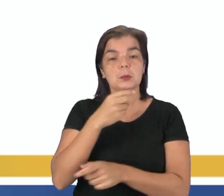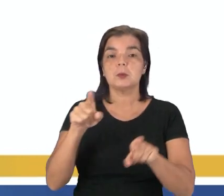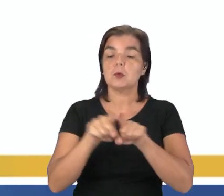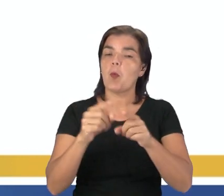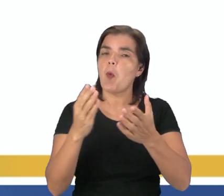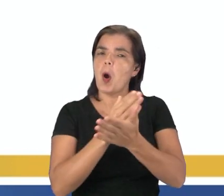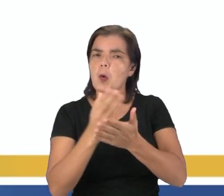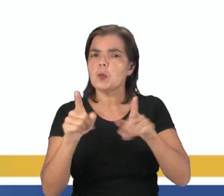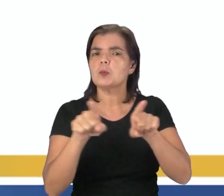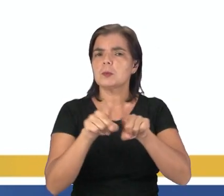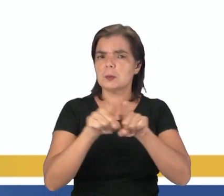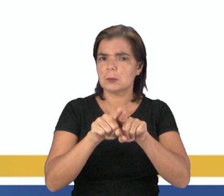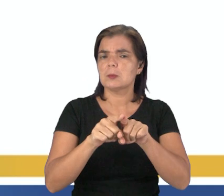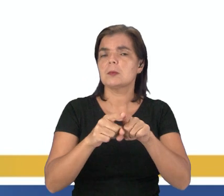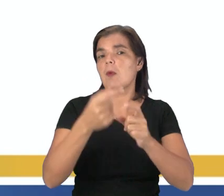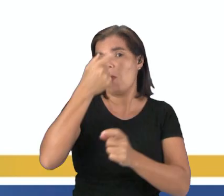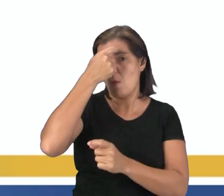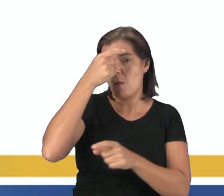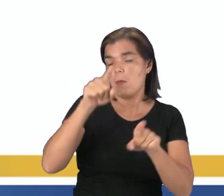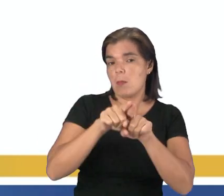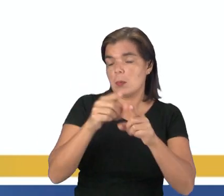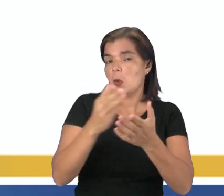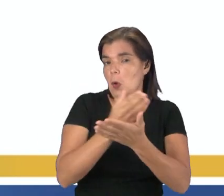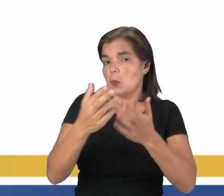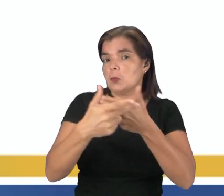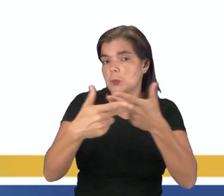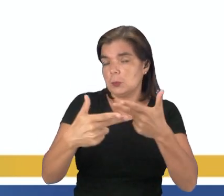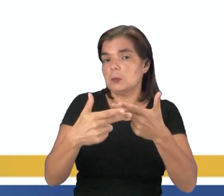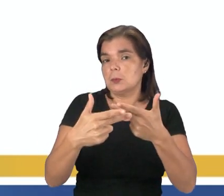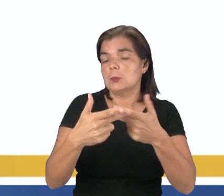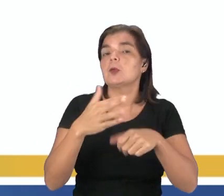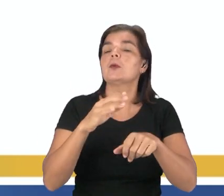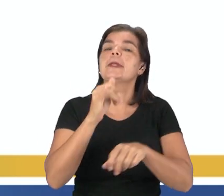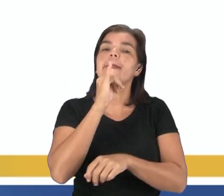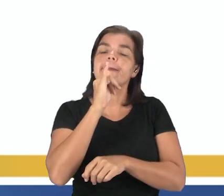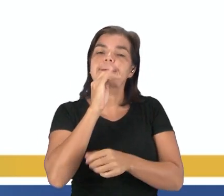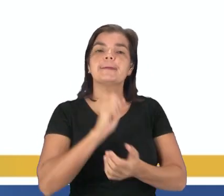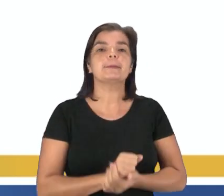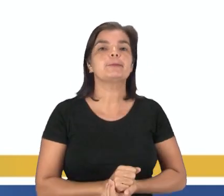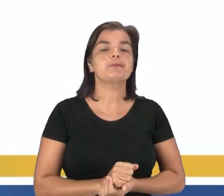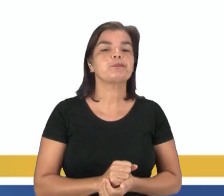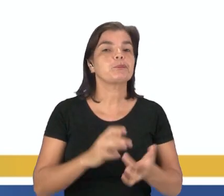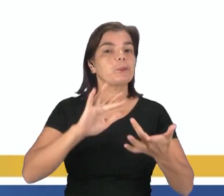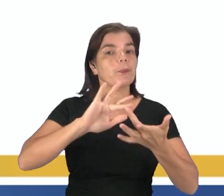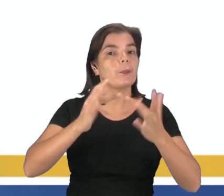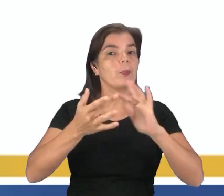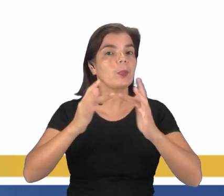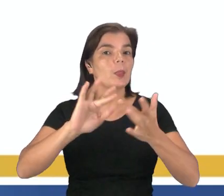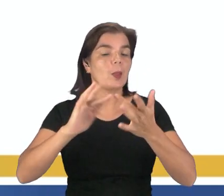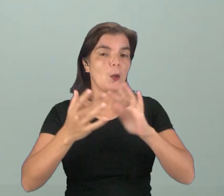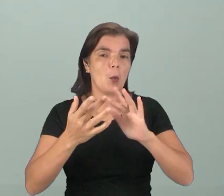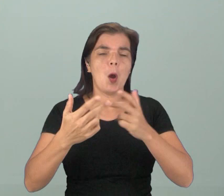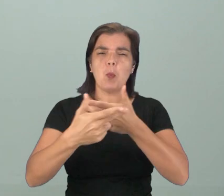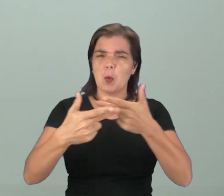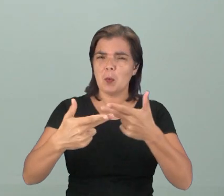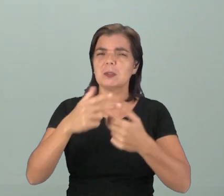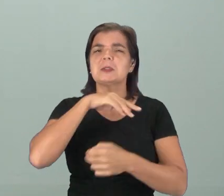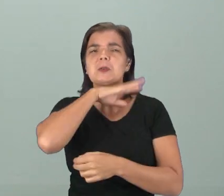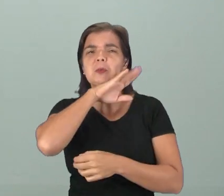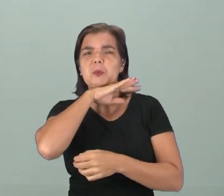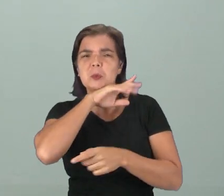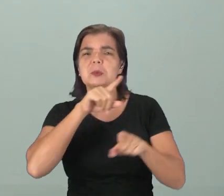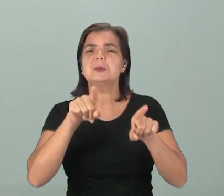ou inativadas de um determinado organismo, de um determinado antígeno. É como se a gente tivesse um contato com algo que pode fazer mal a